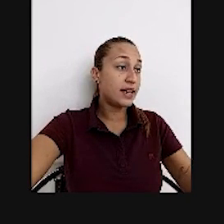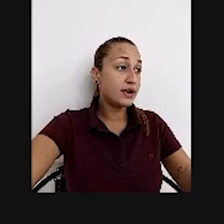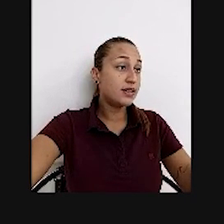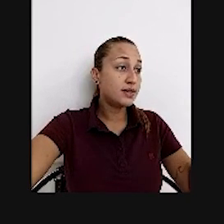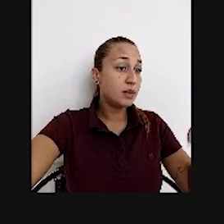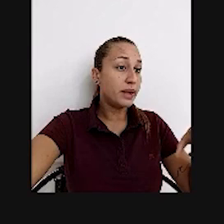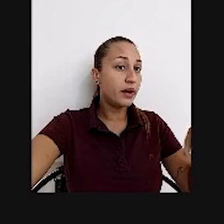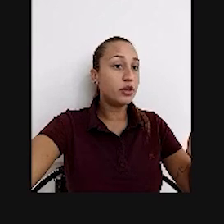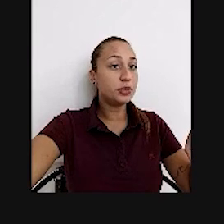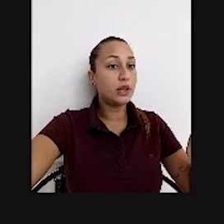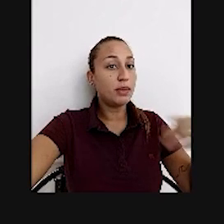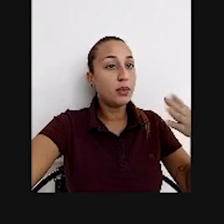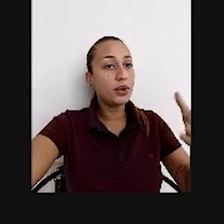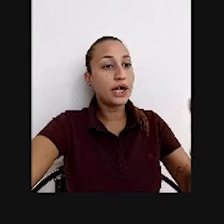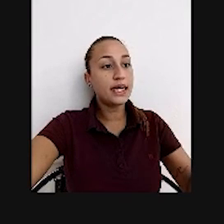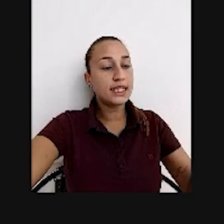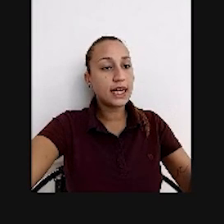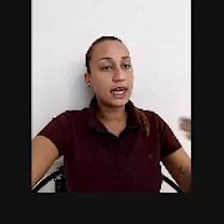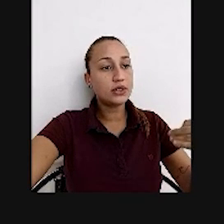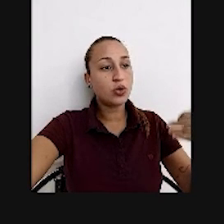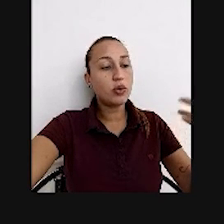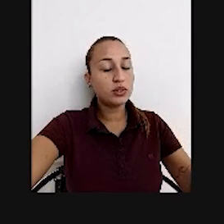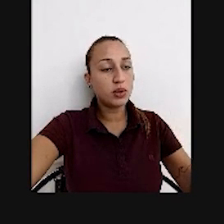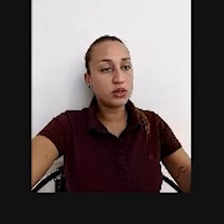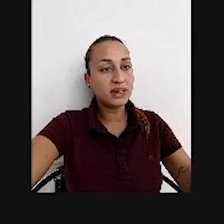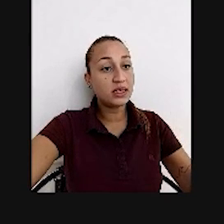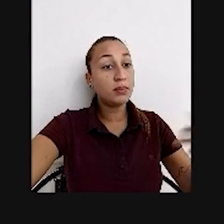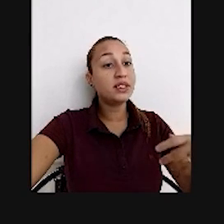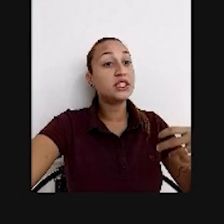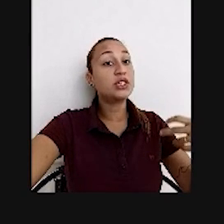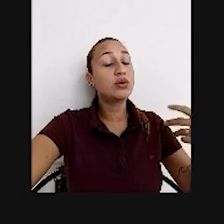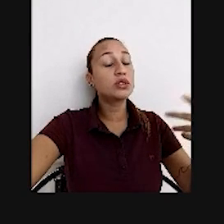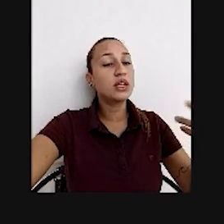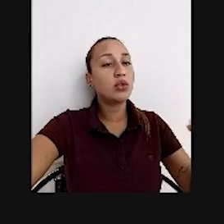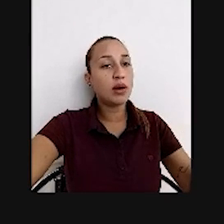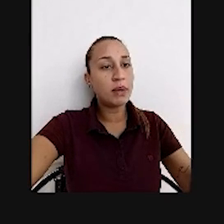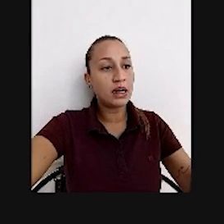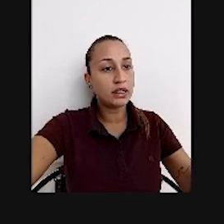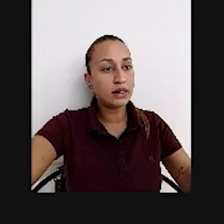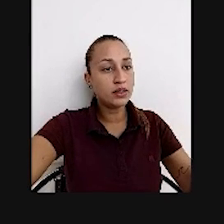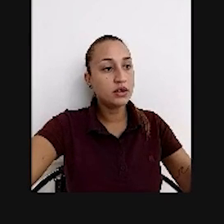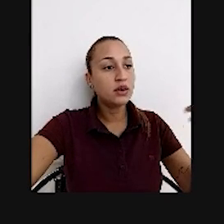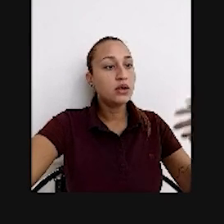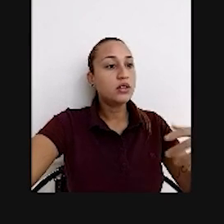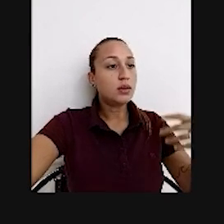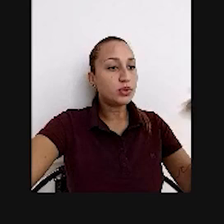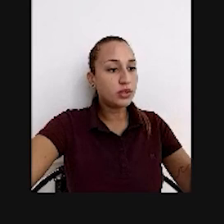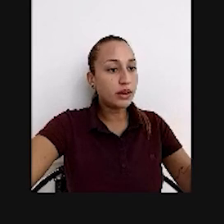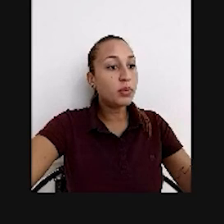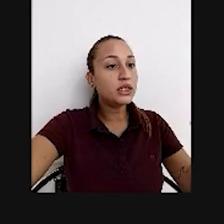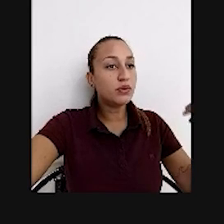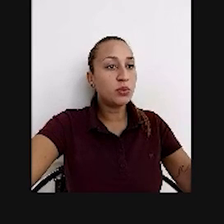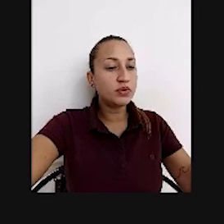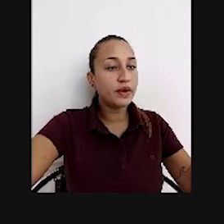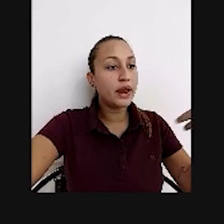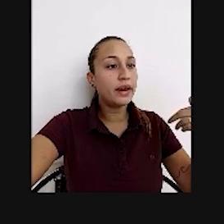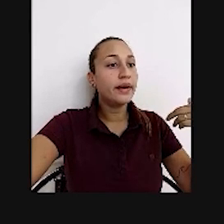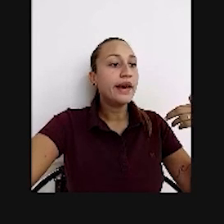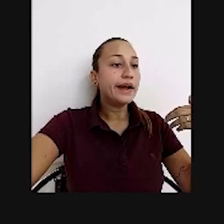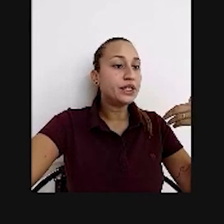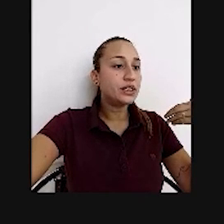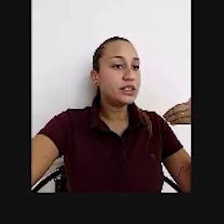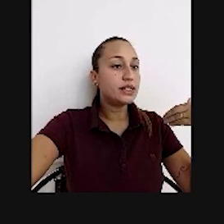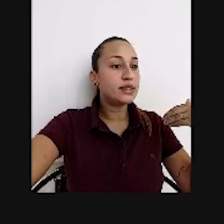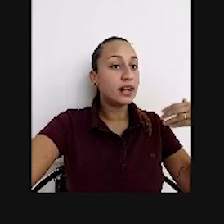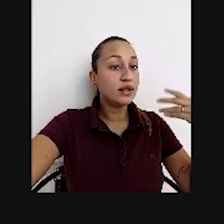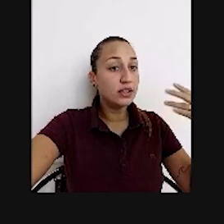gente quiser saber qual é o tipo da malha, porque nesse caso, como é uma simulação mais simples, a gente não setou a malha, né? Aí, posteriormente, vamos